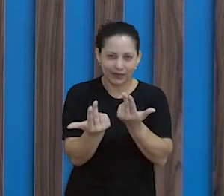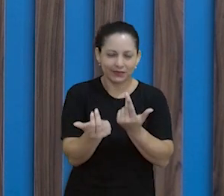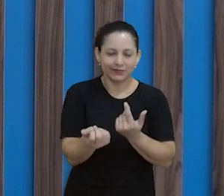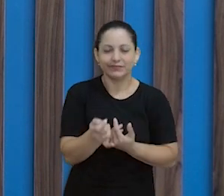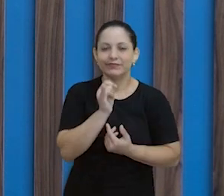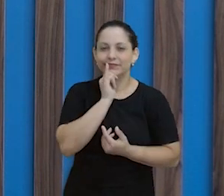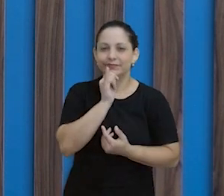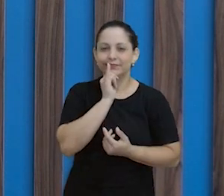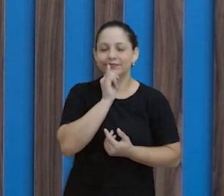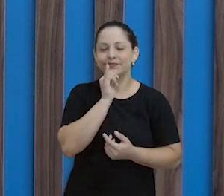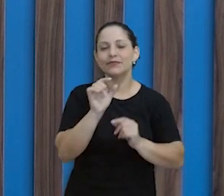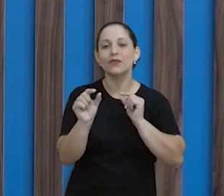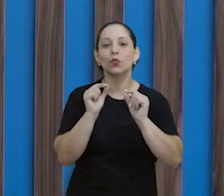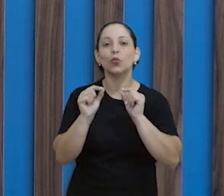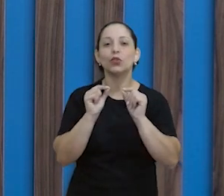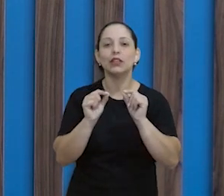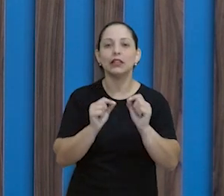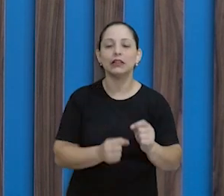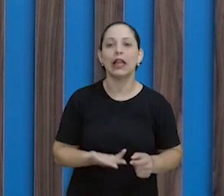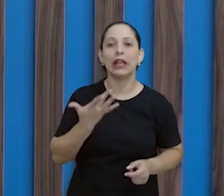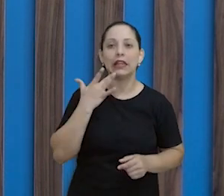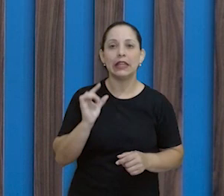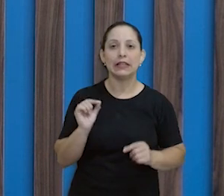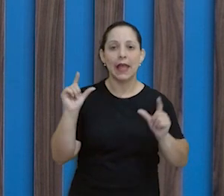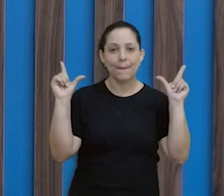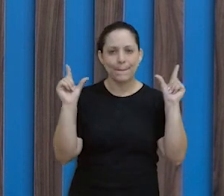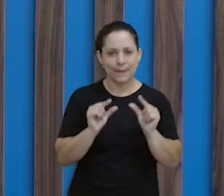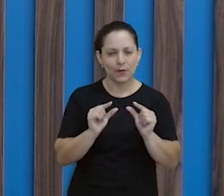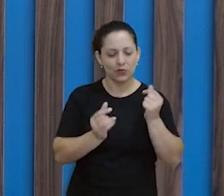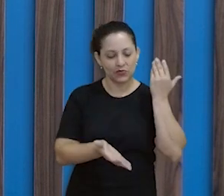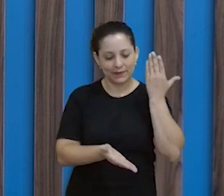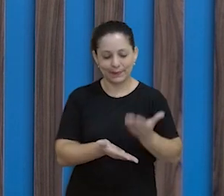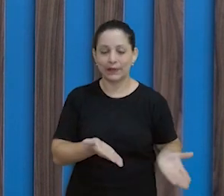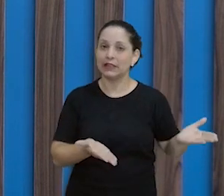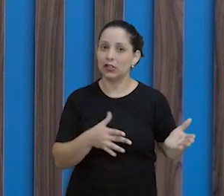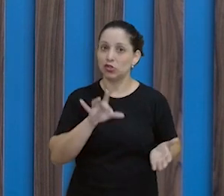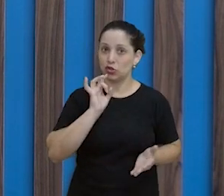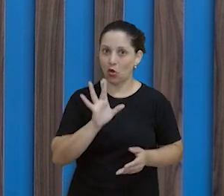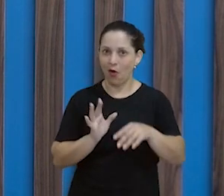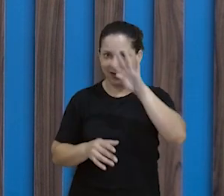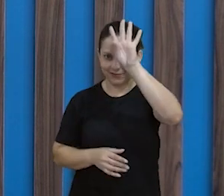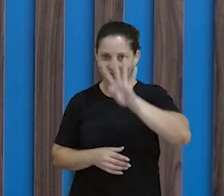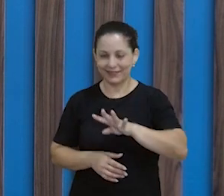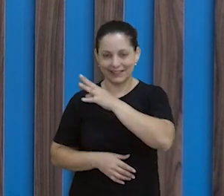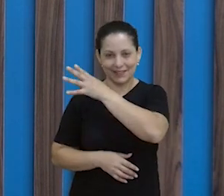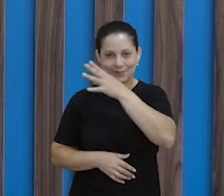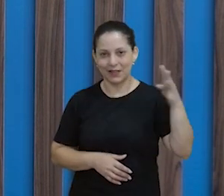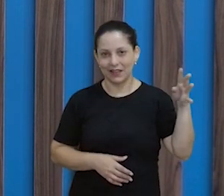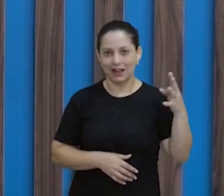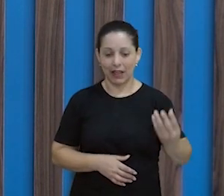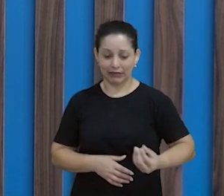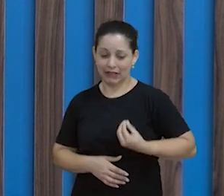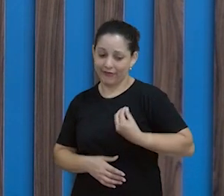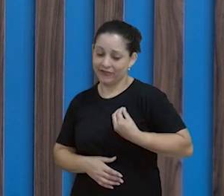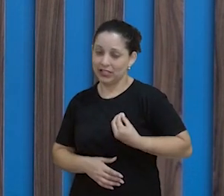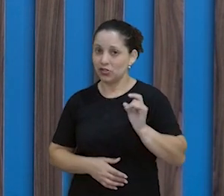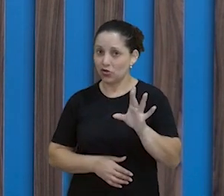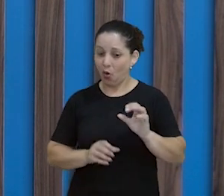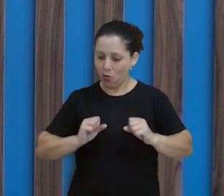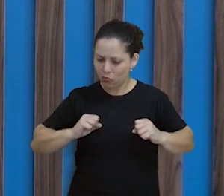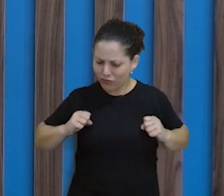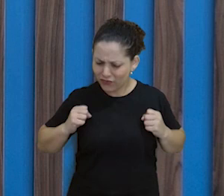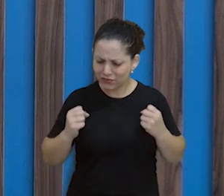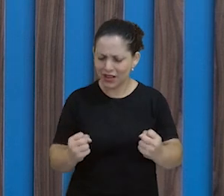né? Mas aí, em relação de quem tem menos, tende a perder, isso aí é só na tabela periódica. Na vida, a gente tem que lutar